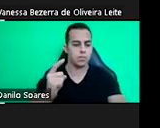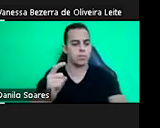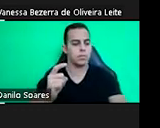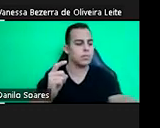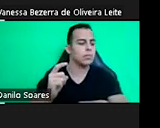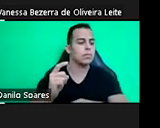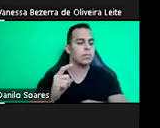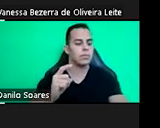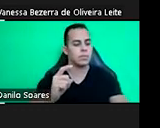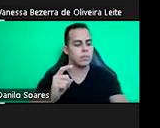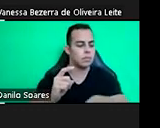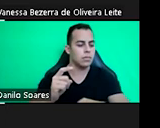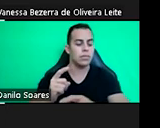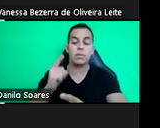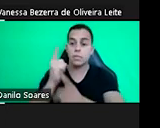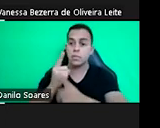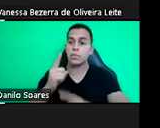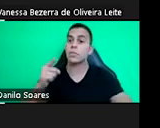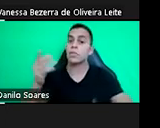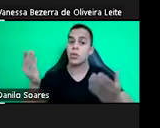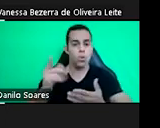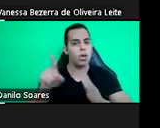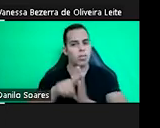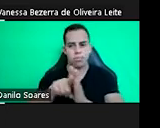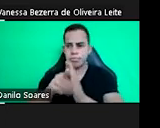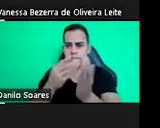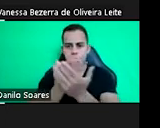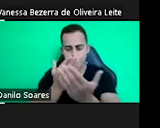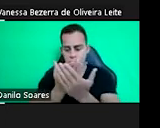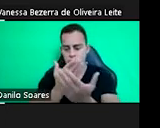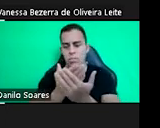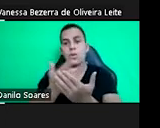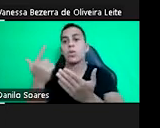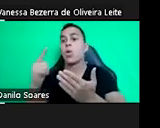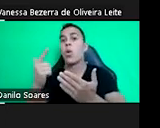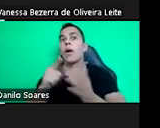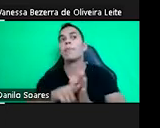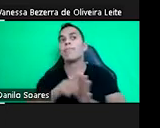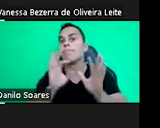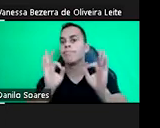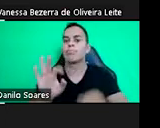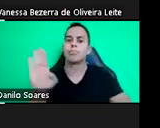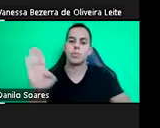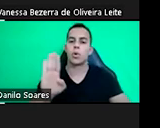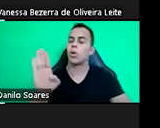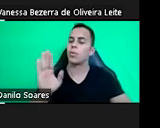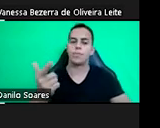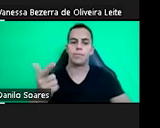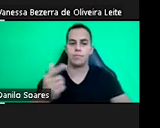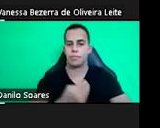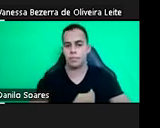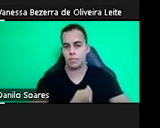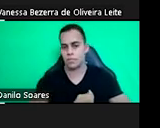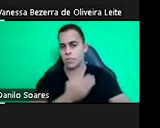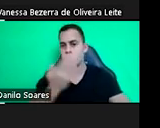diagnóstico do TDAH hoje é essencialmente clínico, não existe ainda um exame biológico, então, que ajude